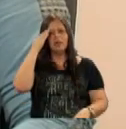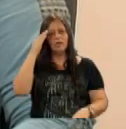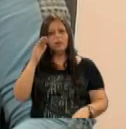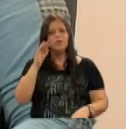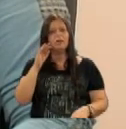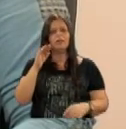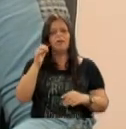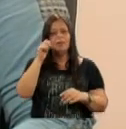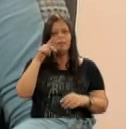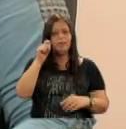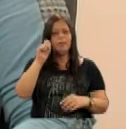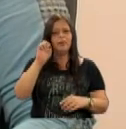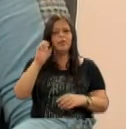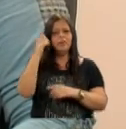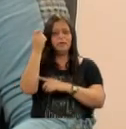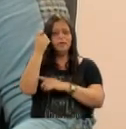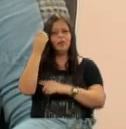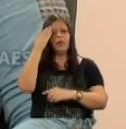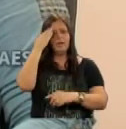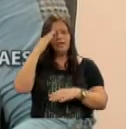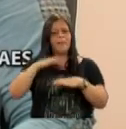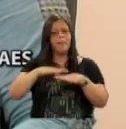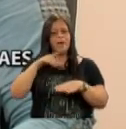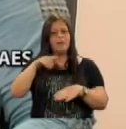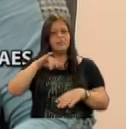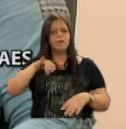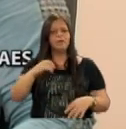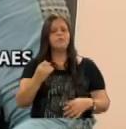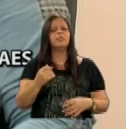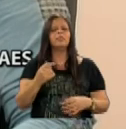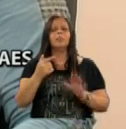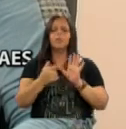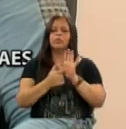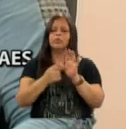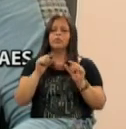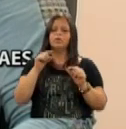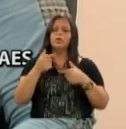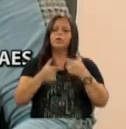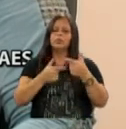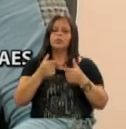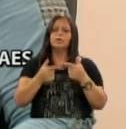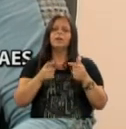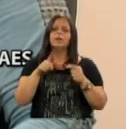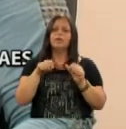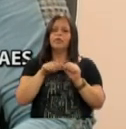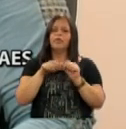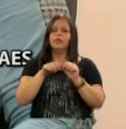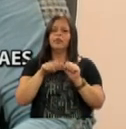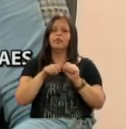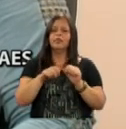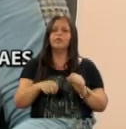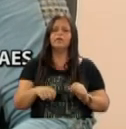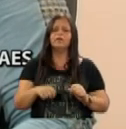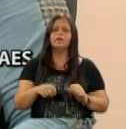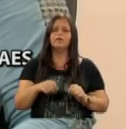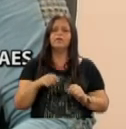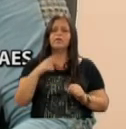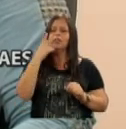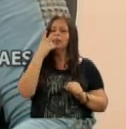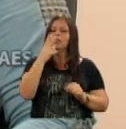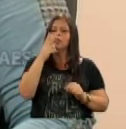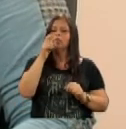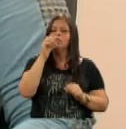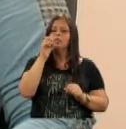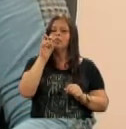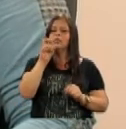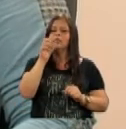estado do rio grande do sul agradecemos mais essa oportunidade de mostrarmos um pouco do trabalho que são realizados pelas nossas 205